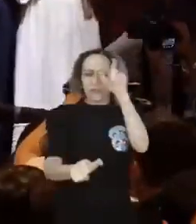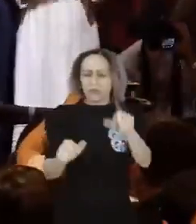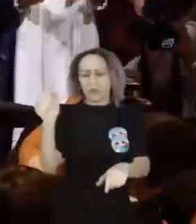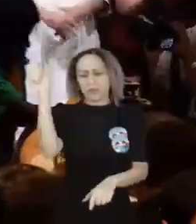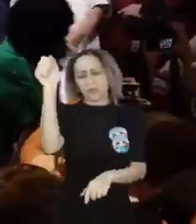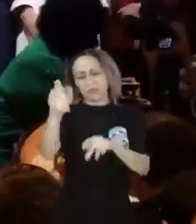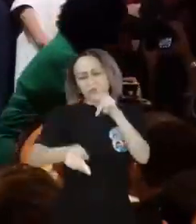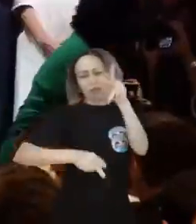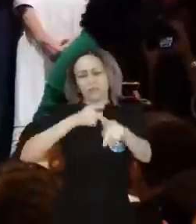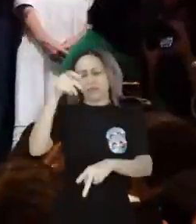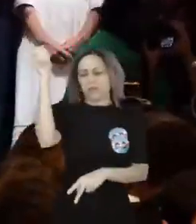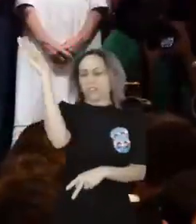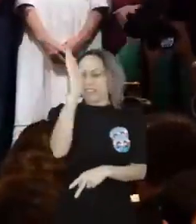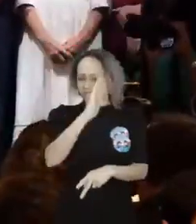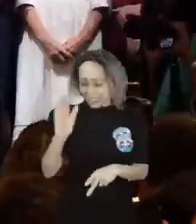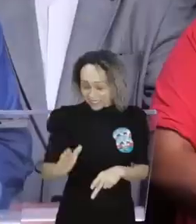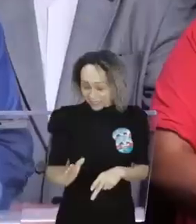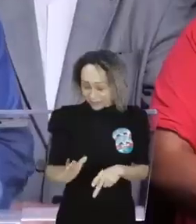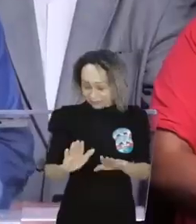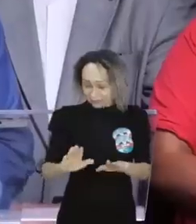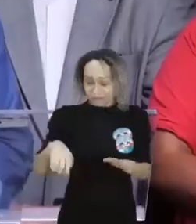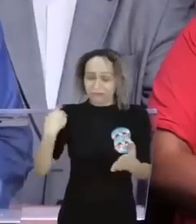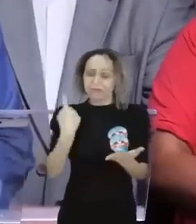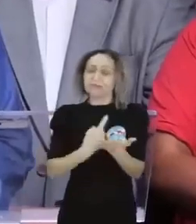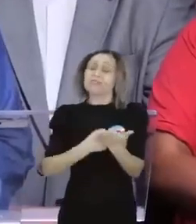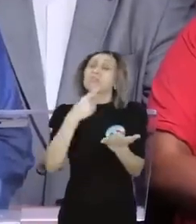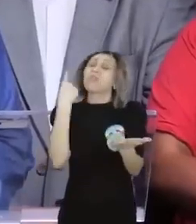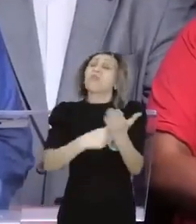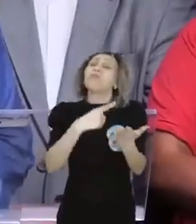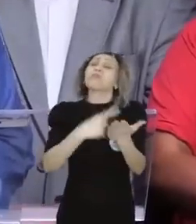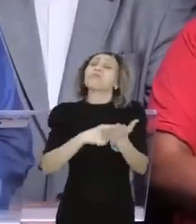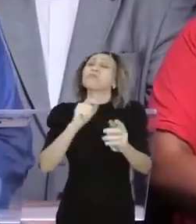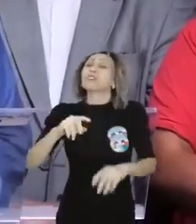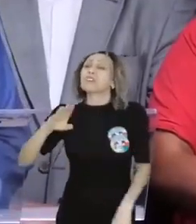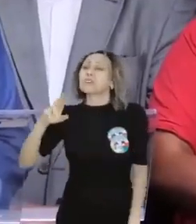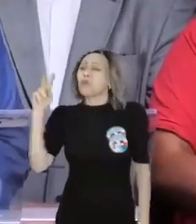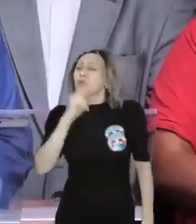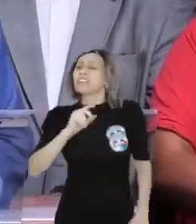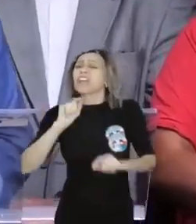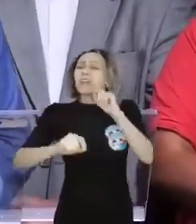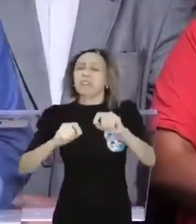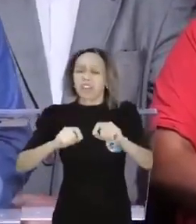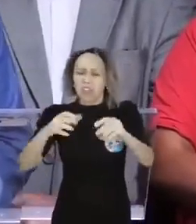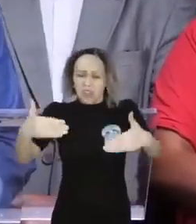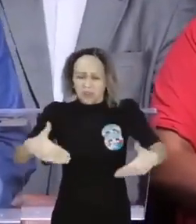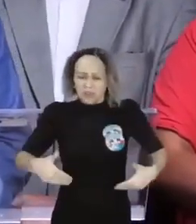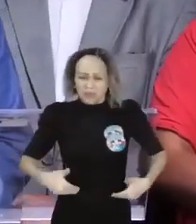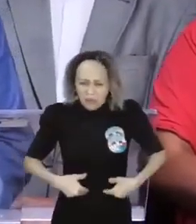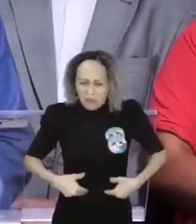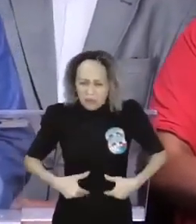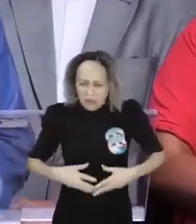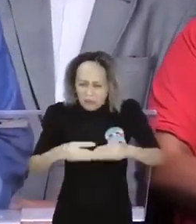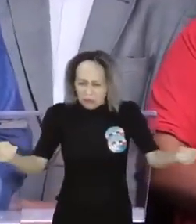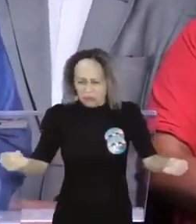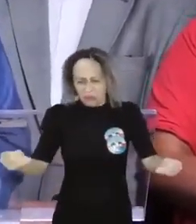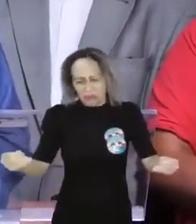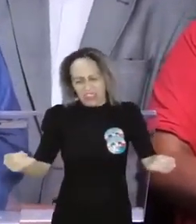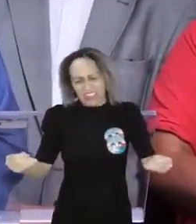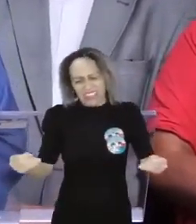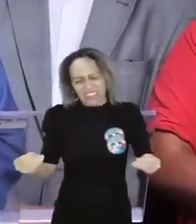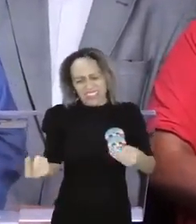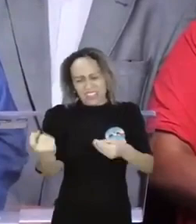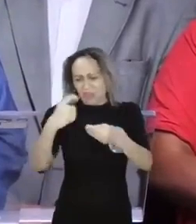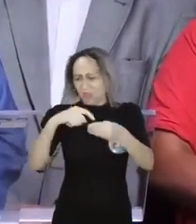Nosso compromisso mais urgente é acabar com a fome outra vez. Não